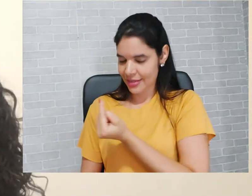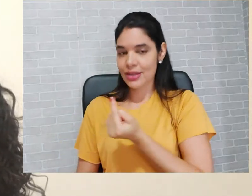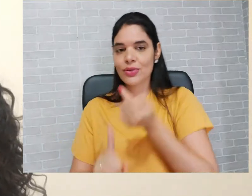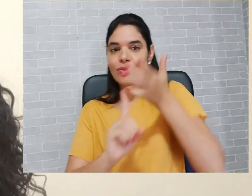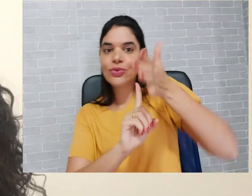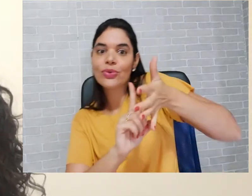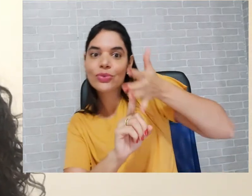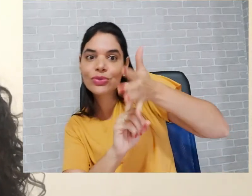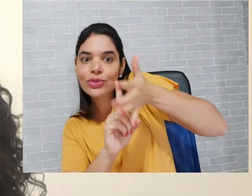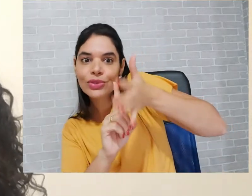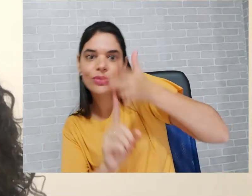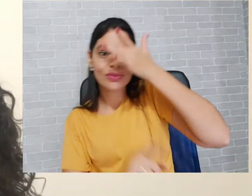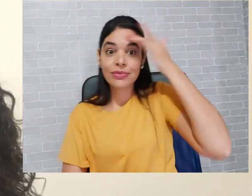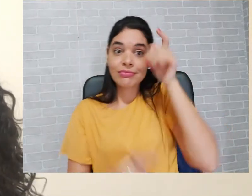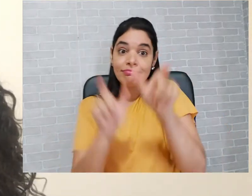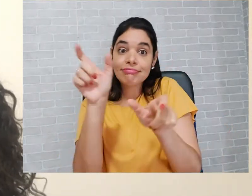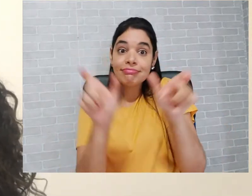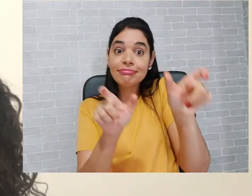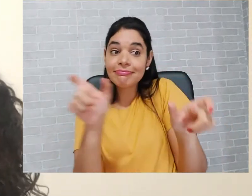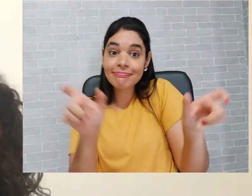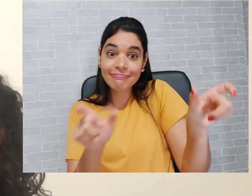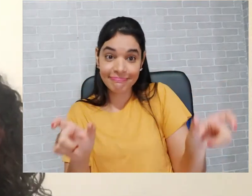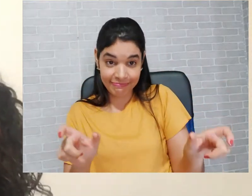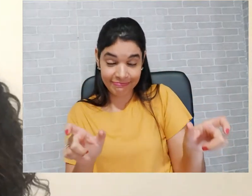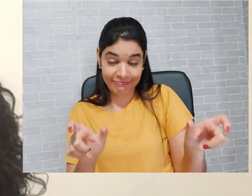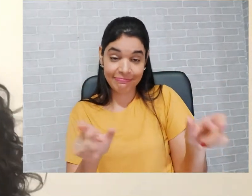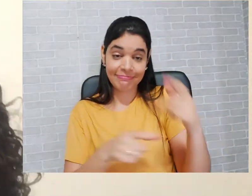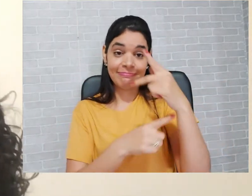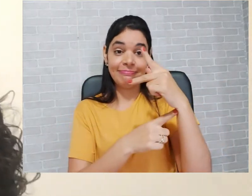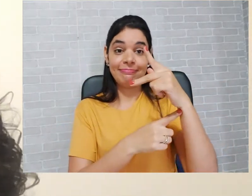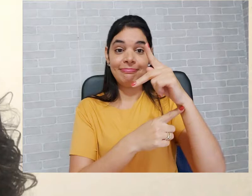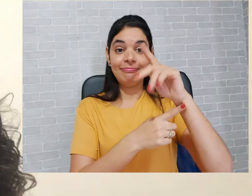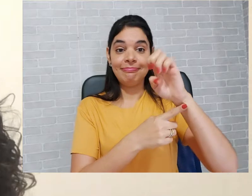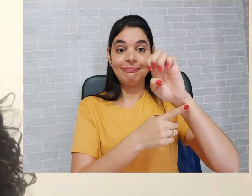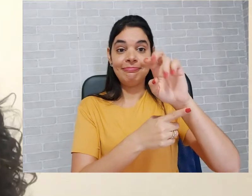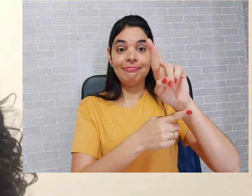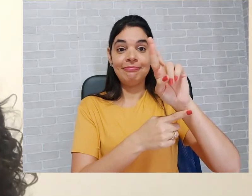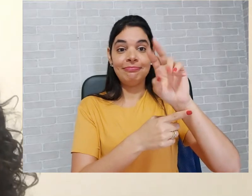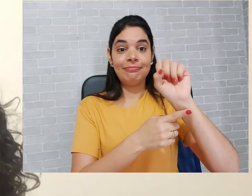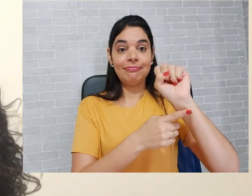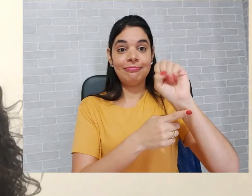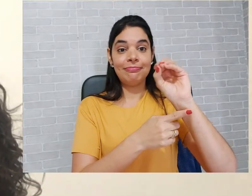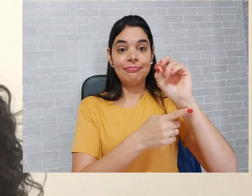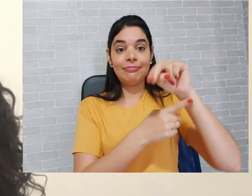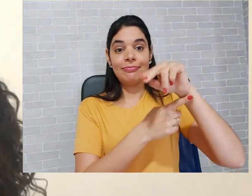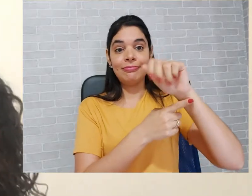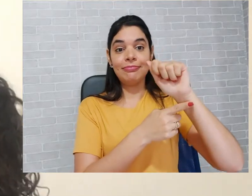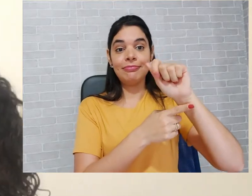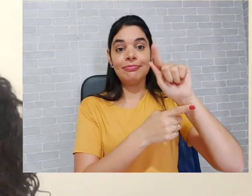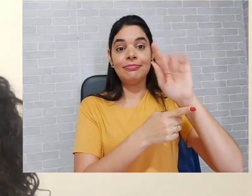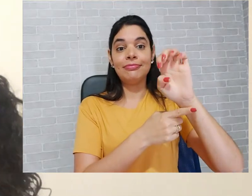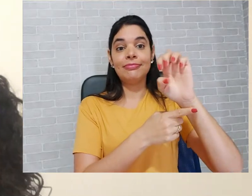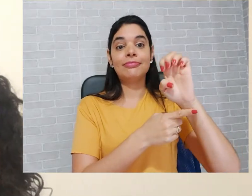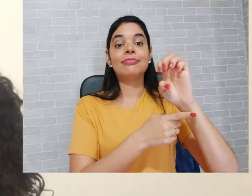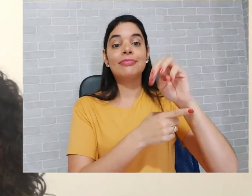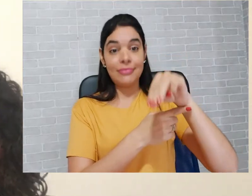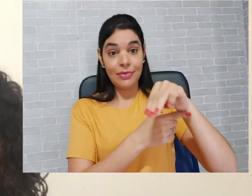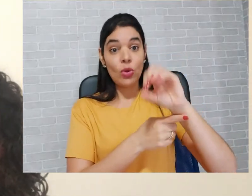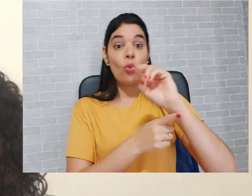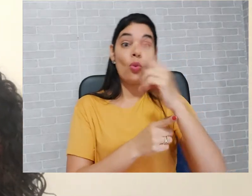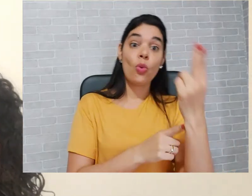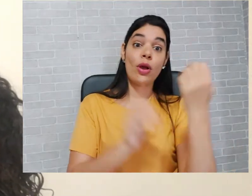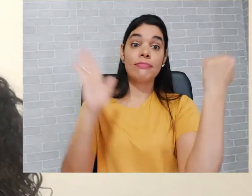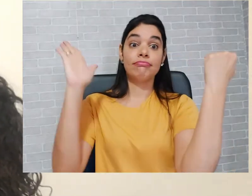o discurso dos personagens ou evidenciar o contexto do creole nas